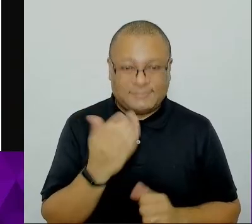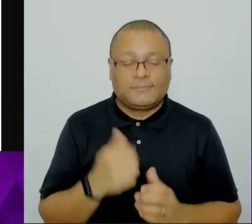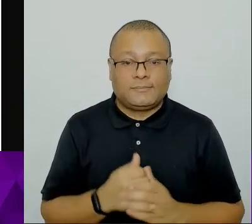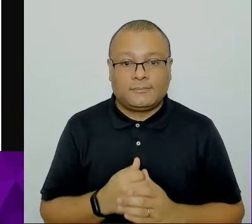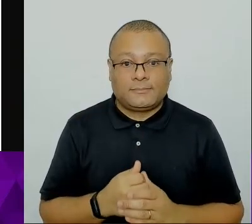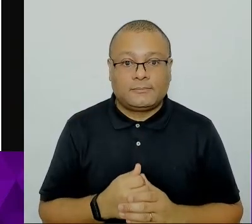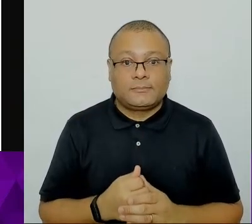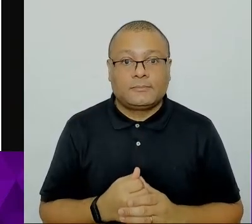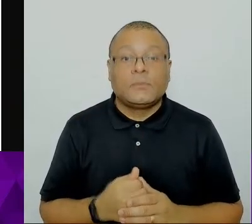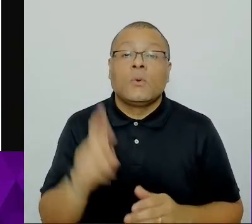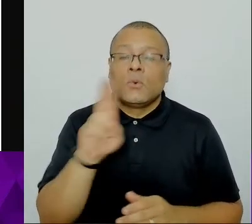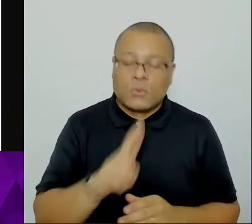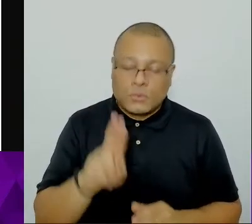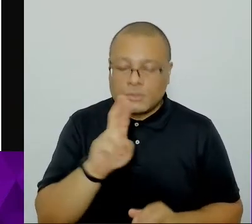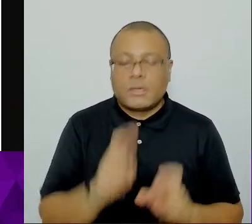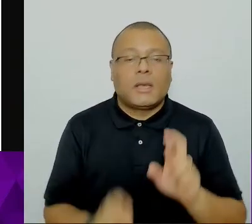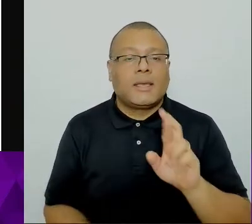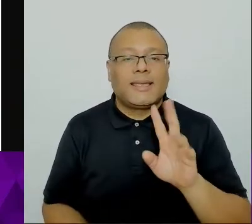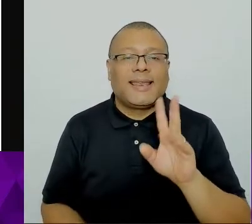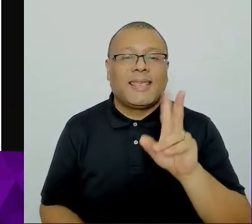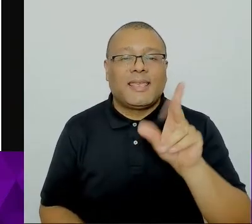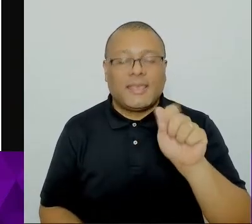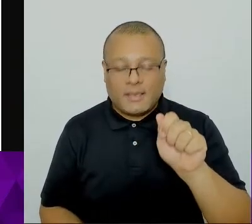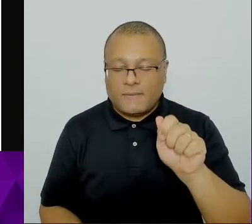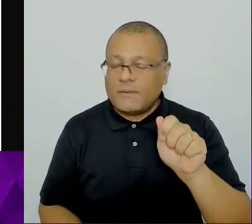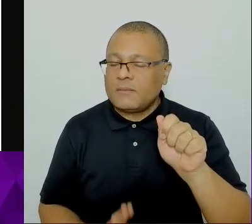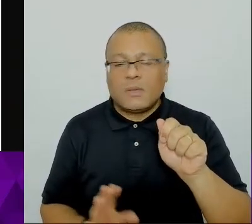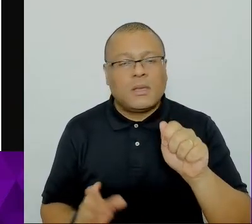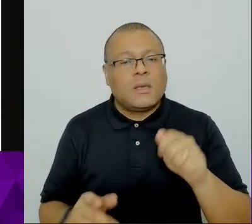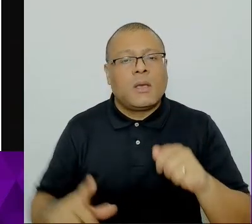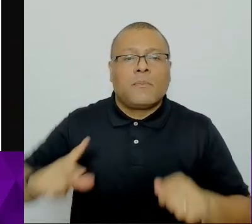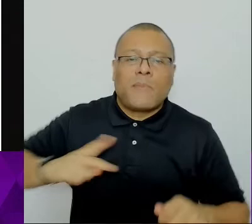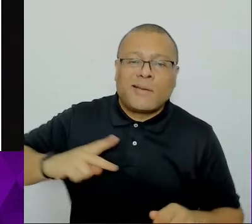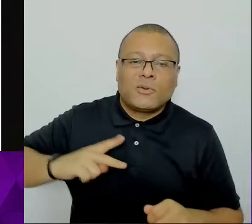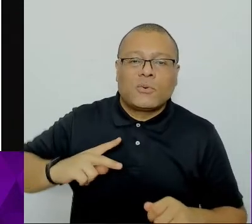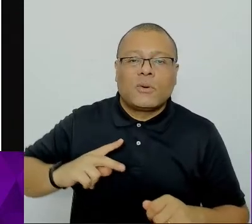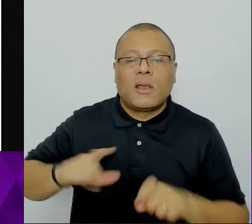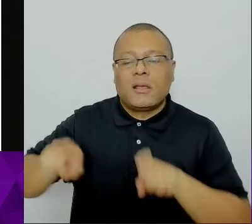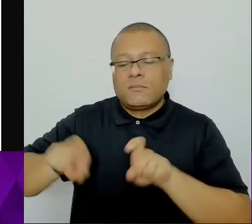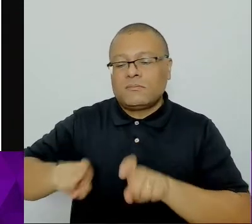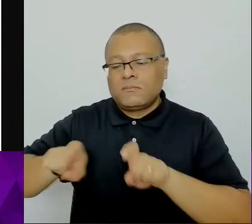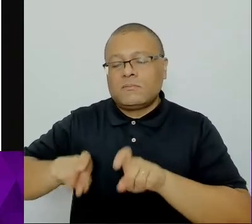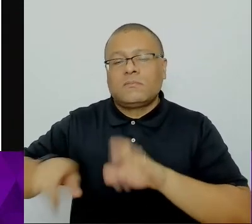colocar essas soluções em produção, seja on-premise, num data center